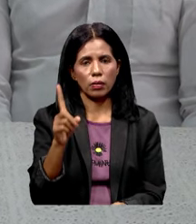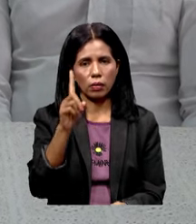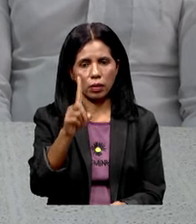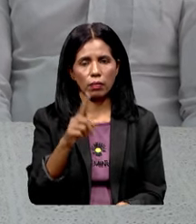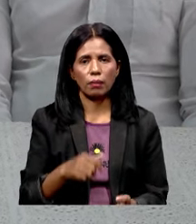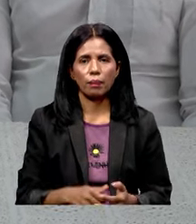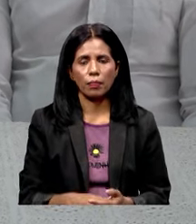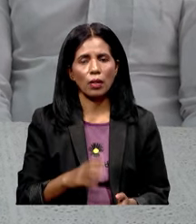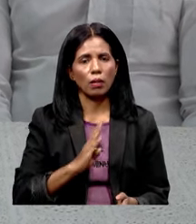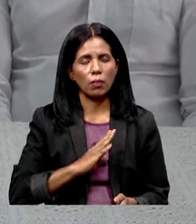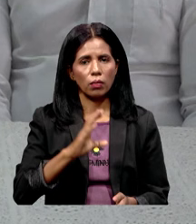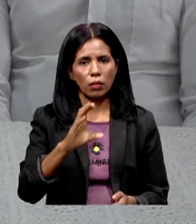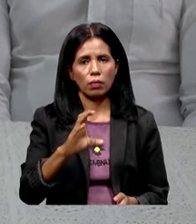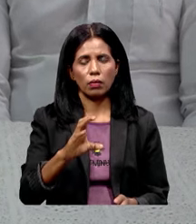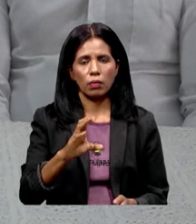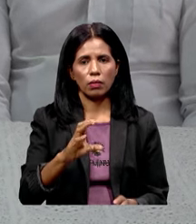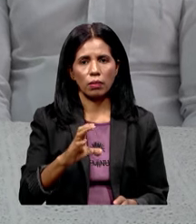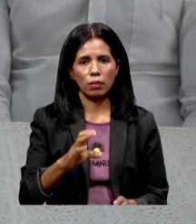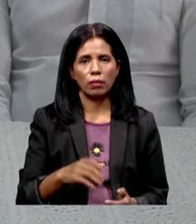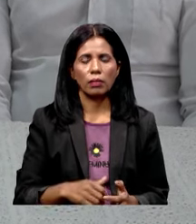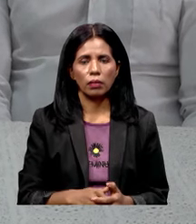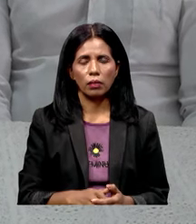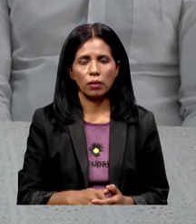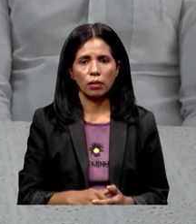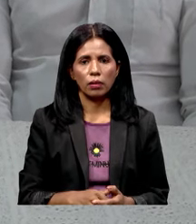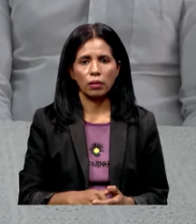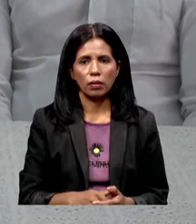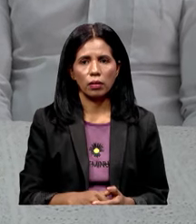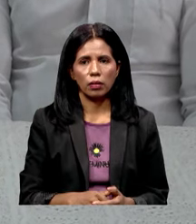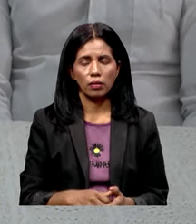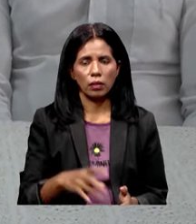Baucau, município Baucau, total